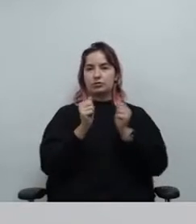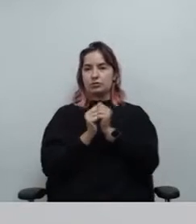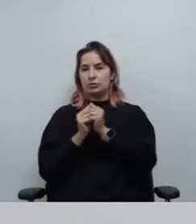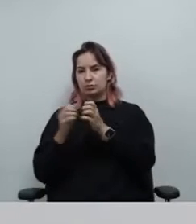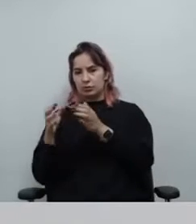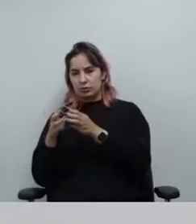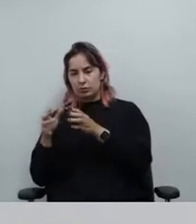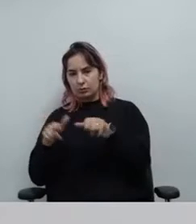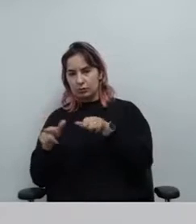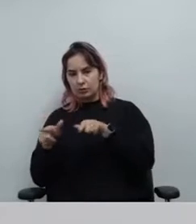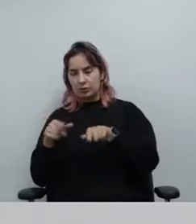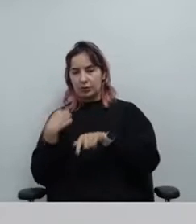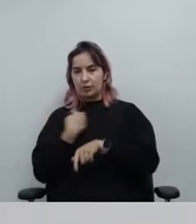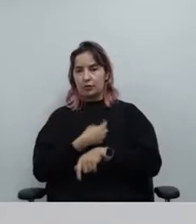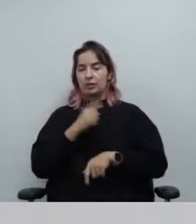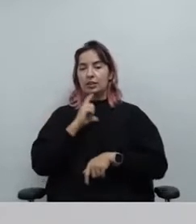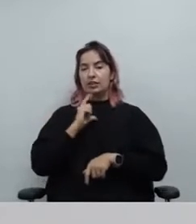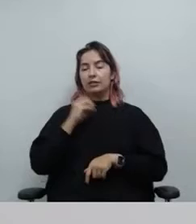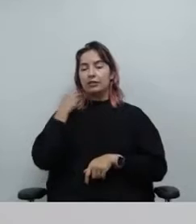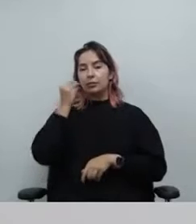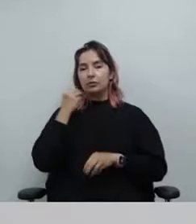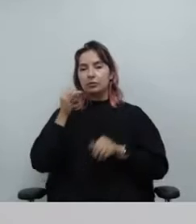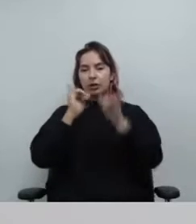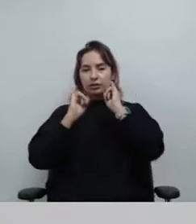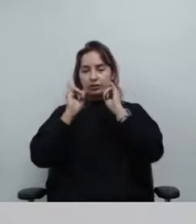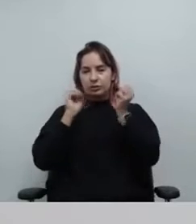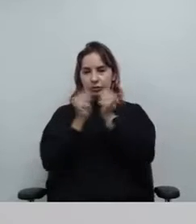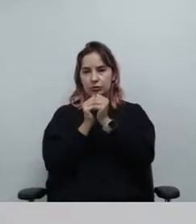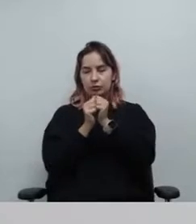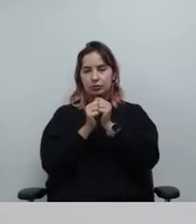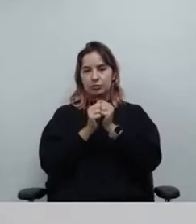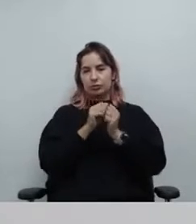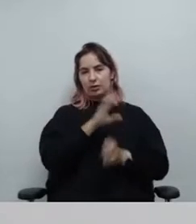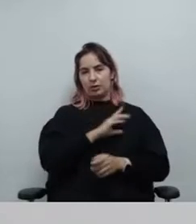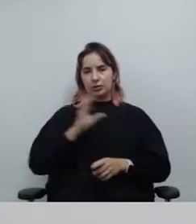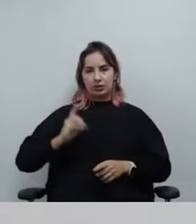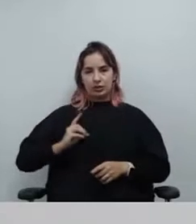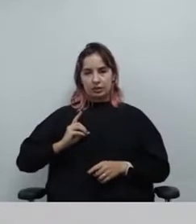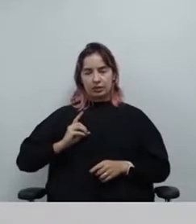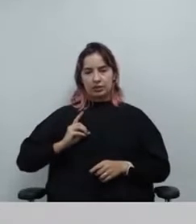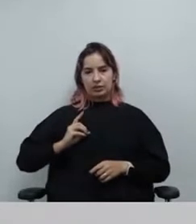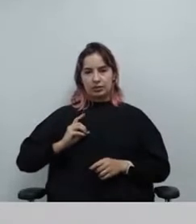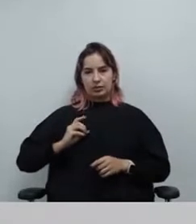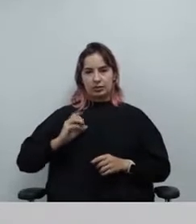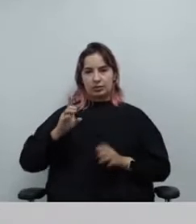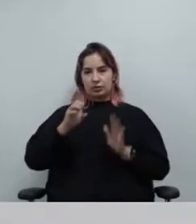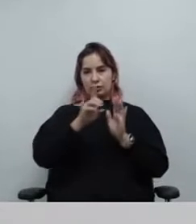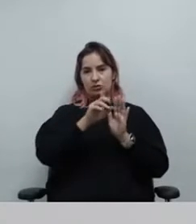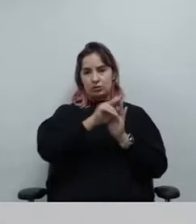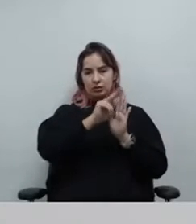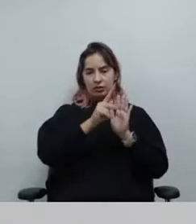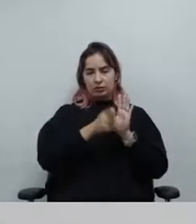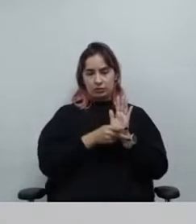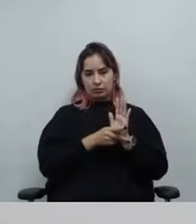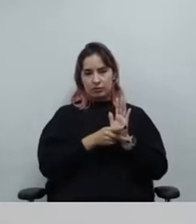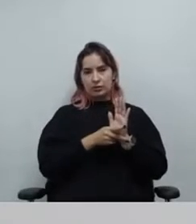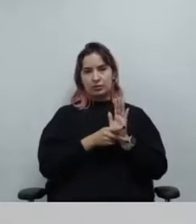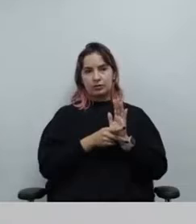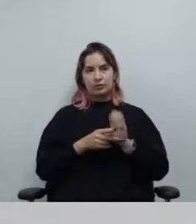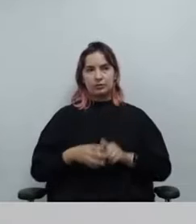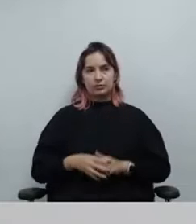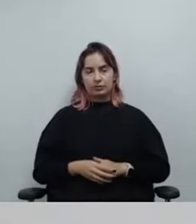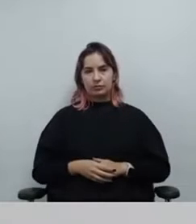equipe e tivemos oportunidade de divulgar junto com a coordenação do Núcleo de Cidadania e Direitos Humanos e aqui coordenadores do NUDIR